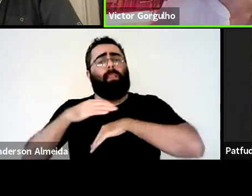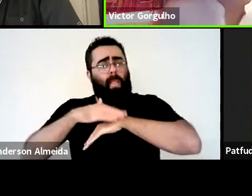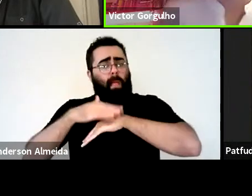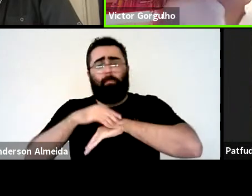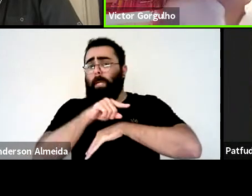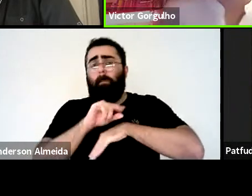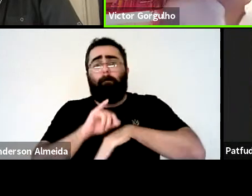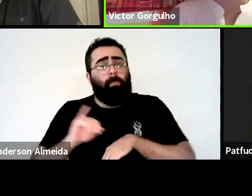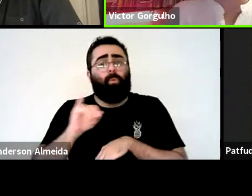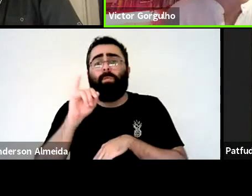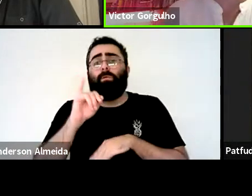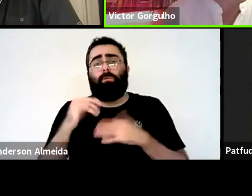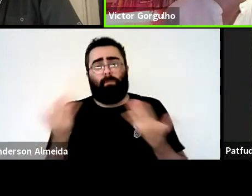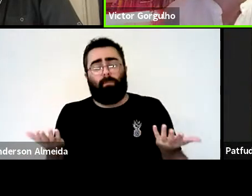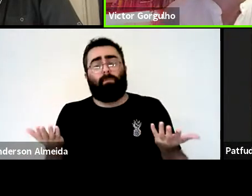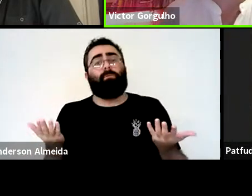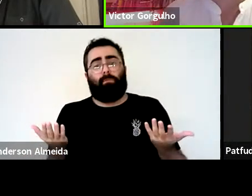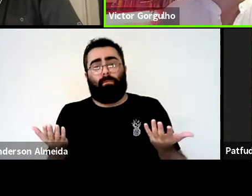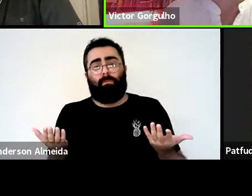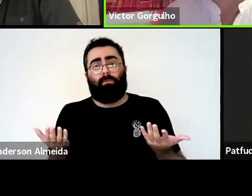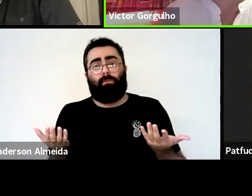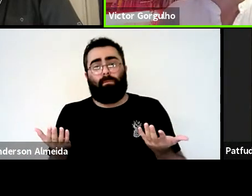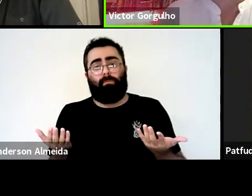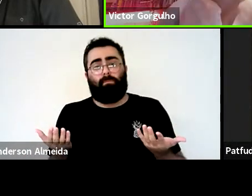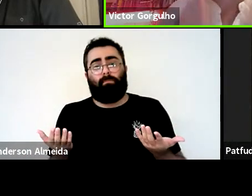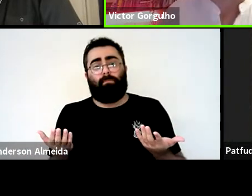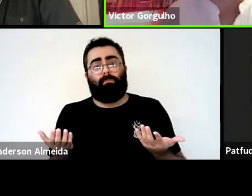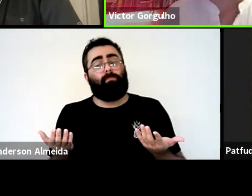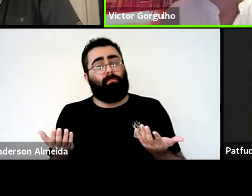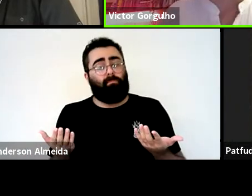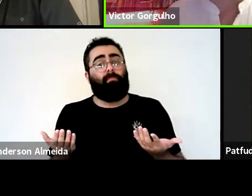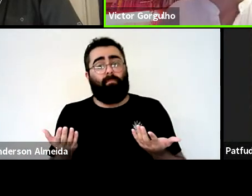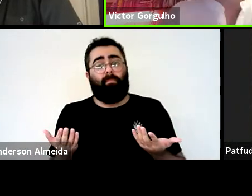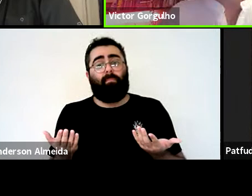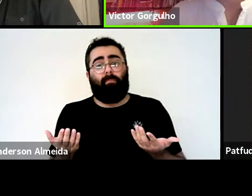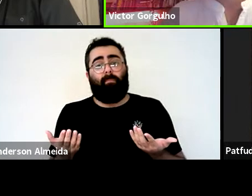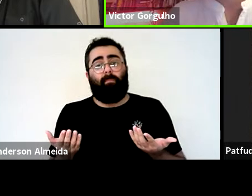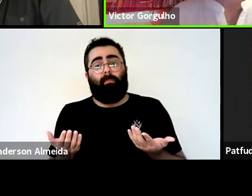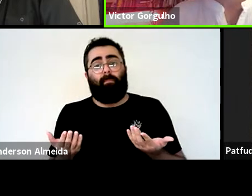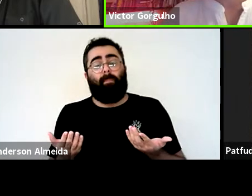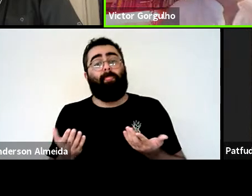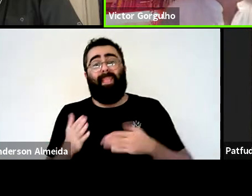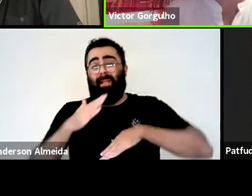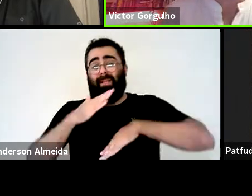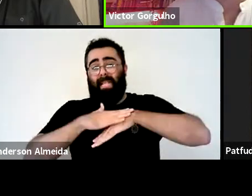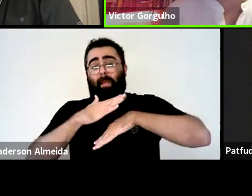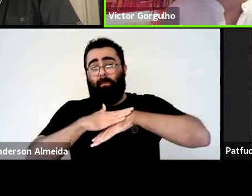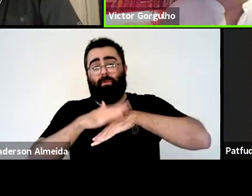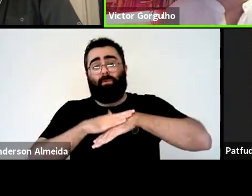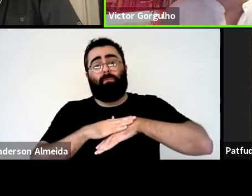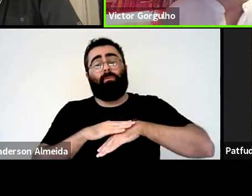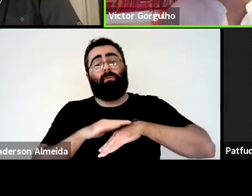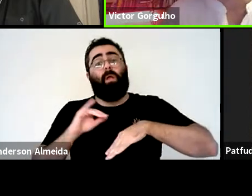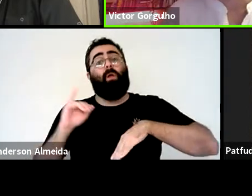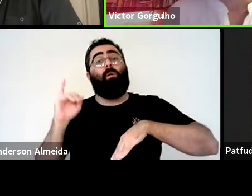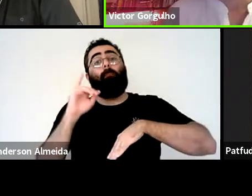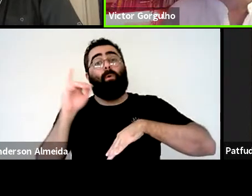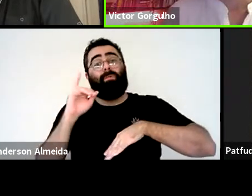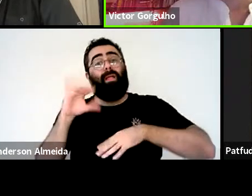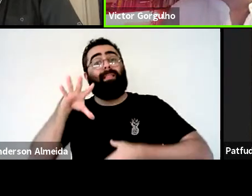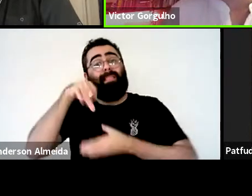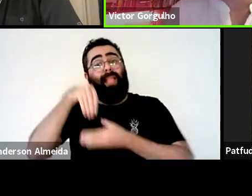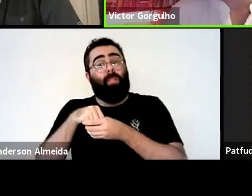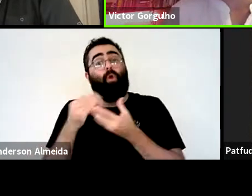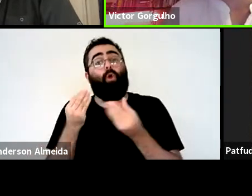e por chaves diferentes ela aparece e tem um papel preponderante no repertório e